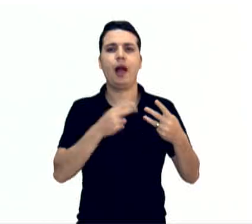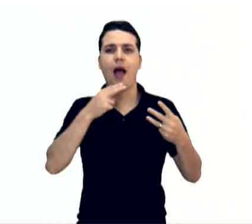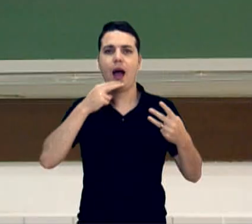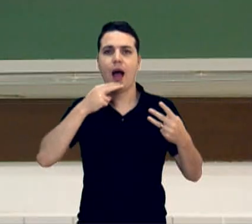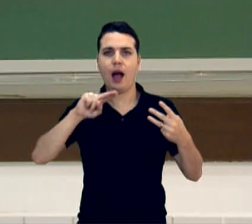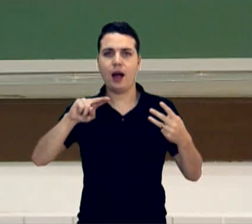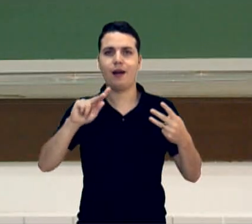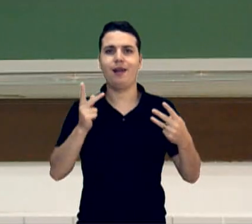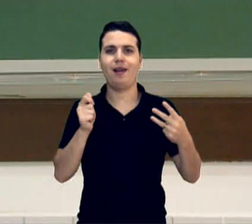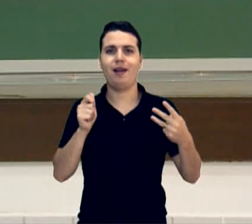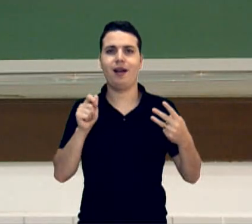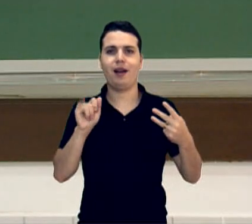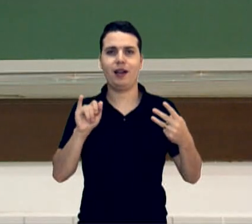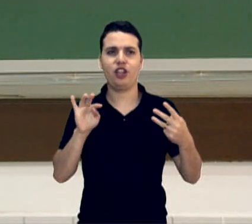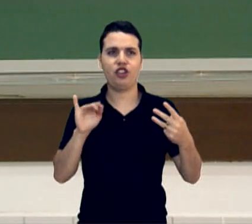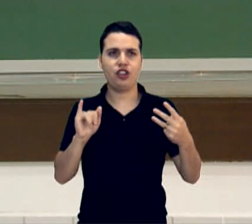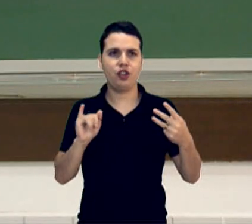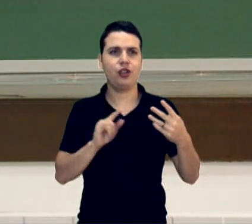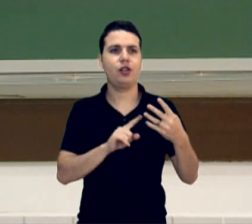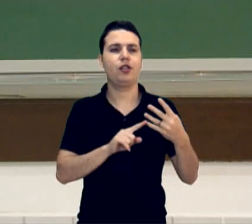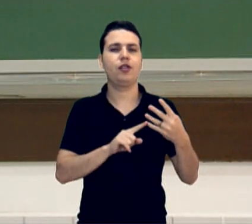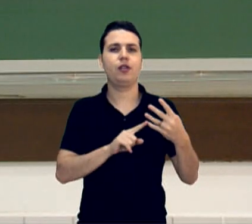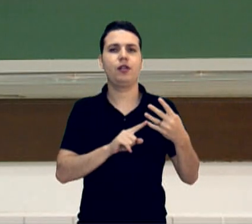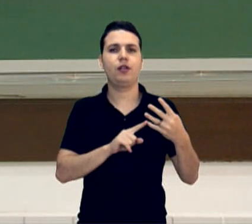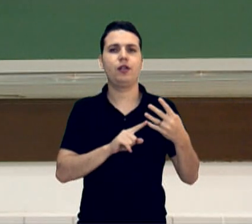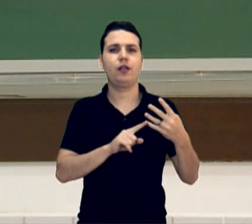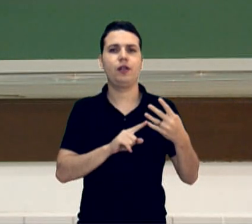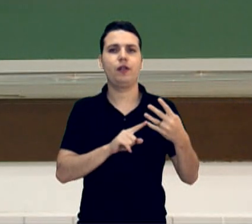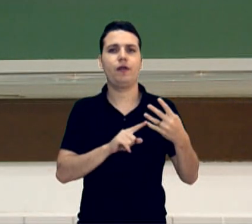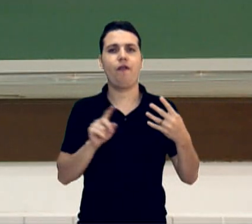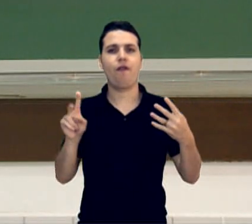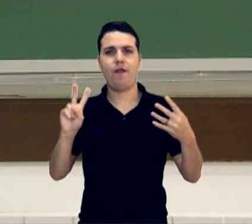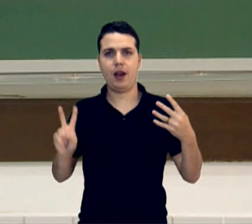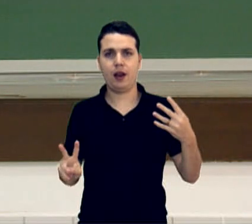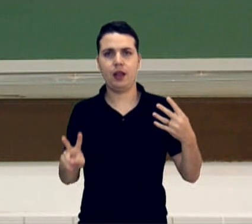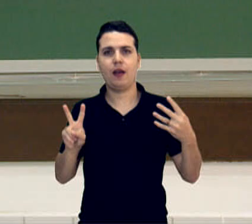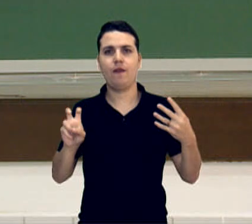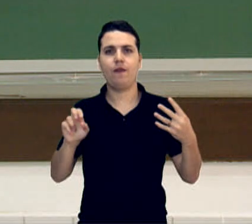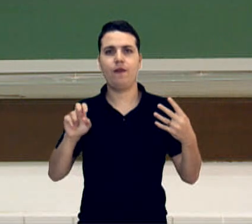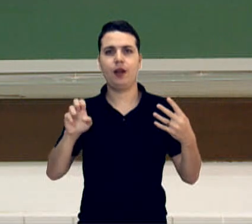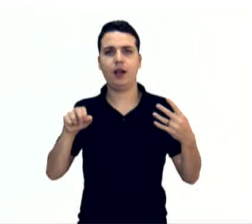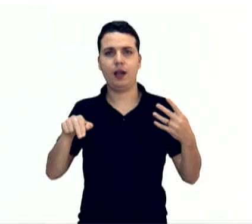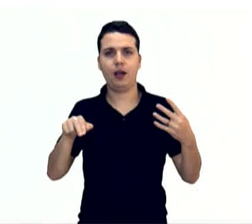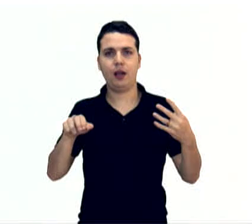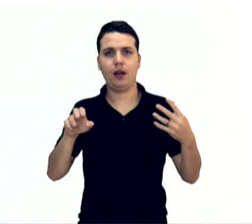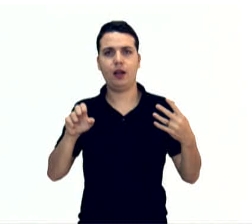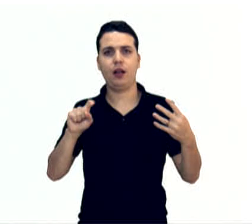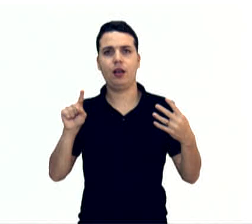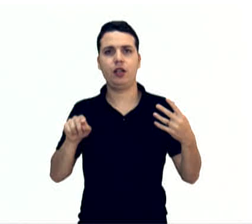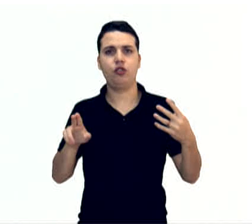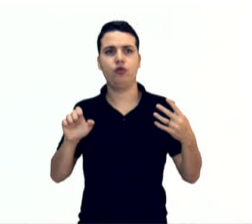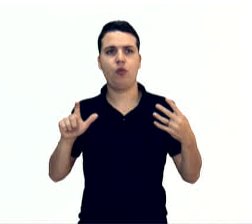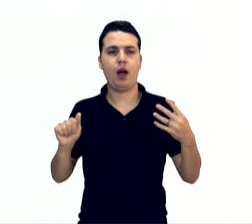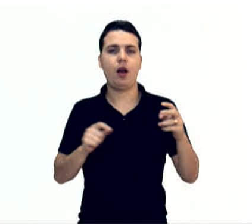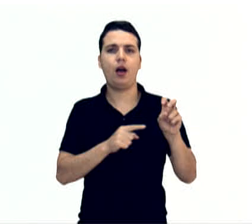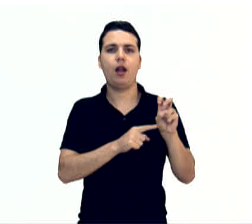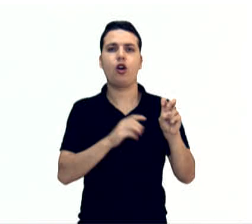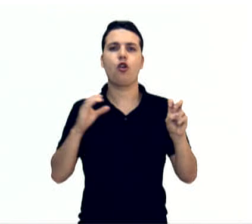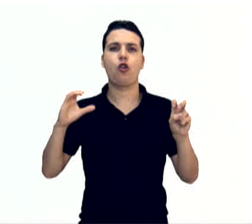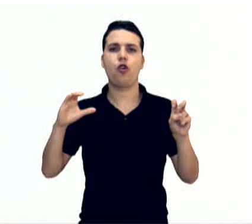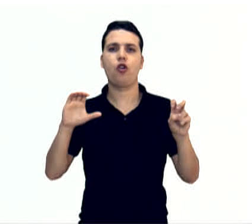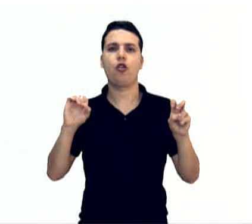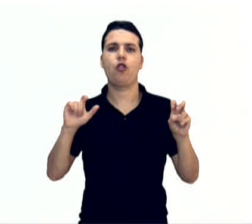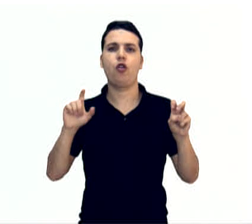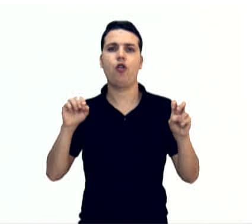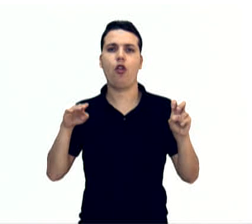dessa batida, dessa pegada, foi se popularizando também nesses países. Praticada por casais, a dança